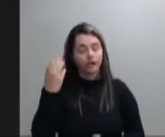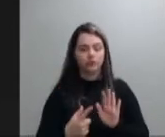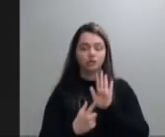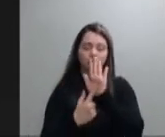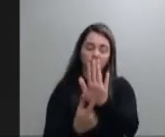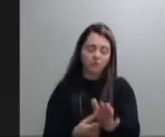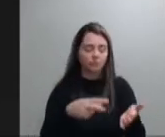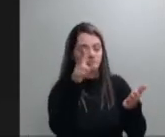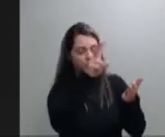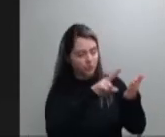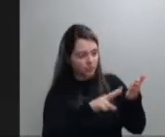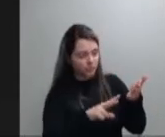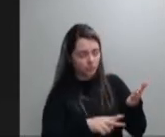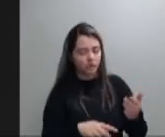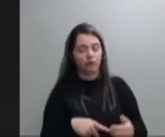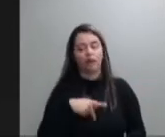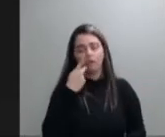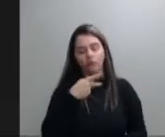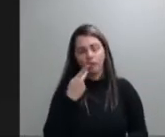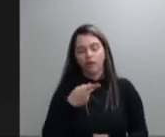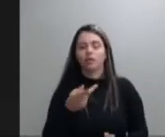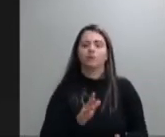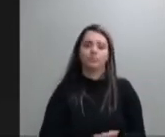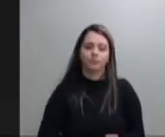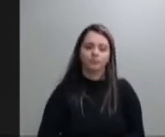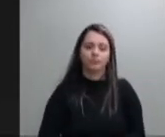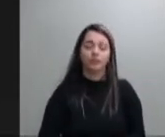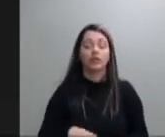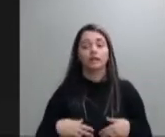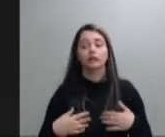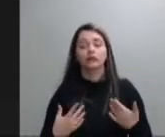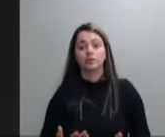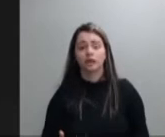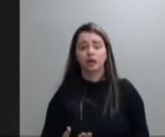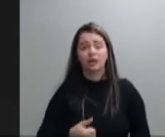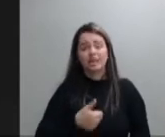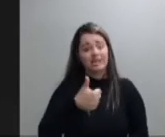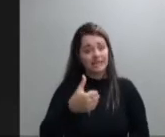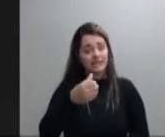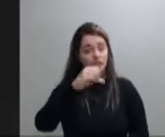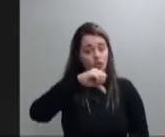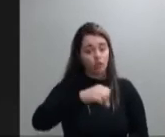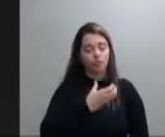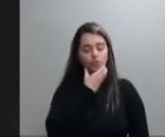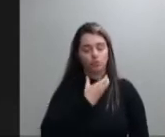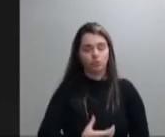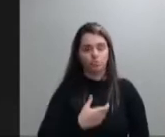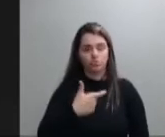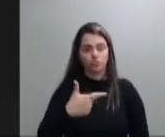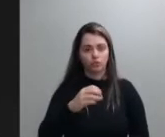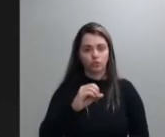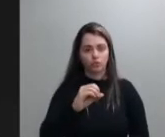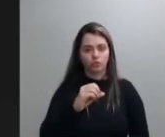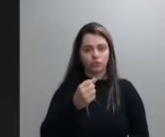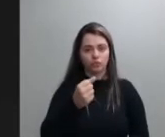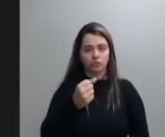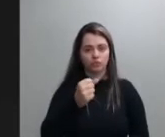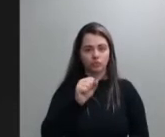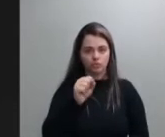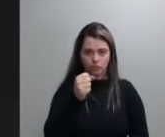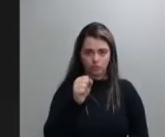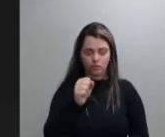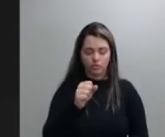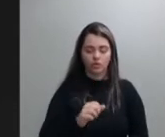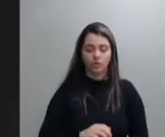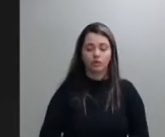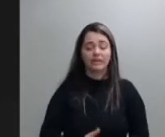diversas vezes ademais isso é importante em 19 de dezembro de 2018 antes do julgamento dos embargos